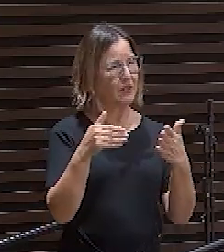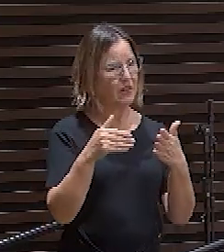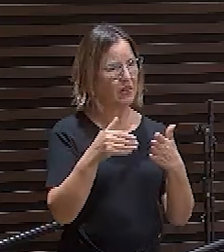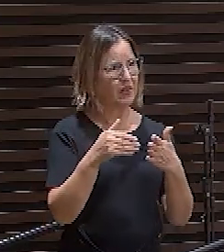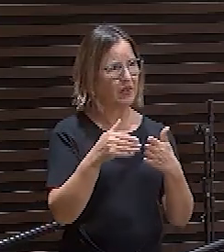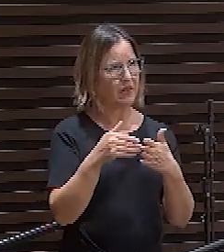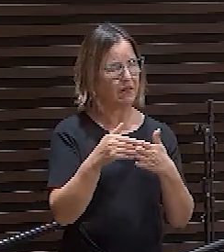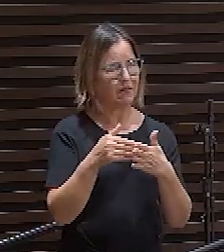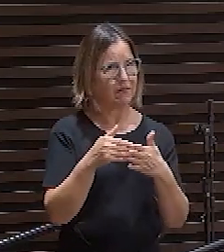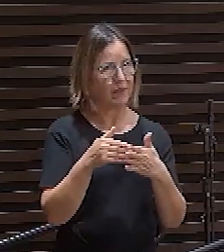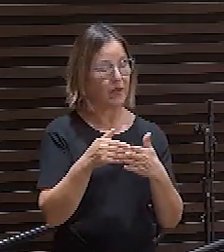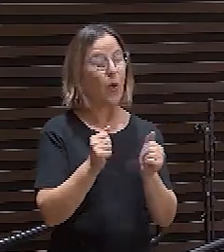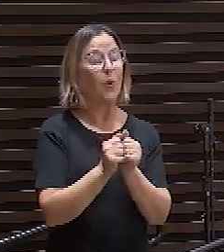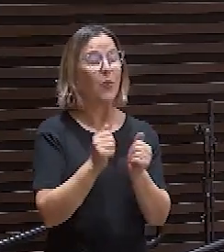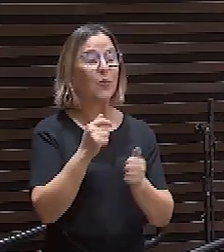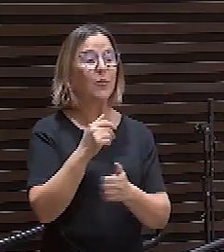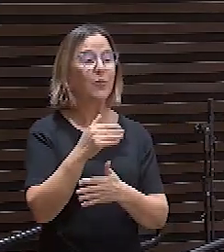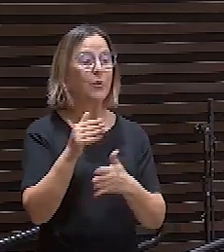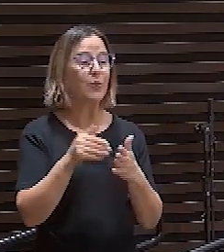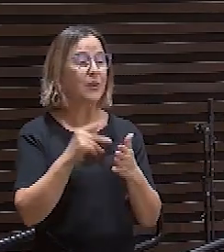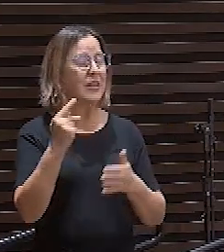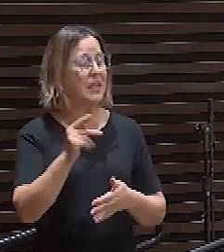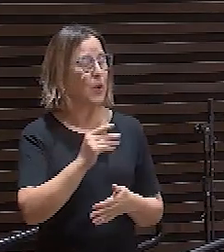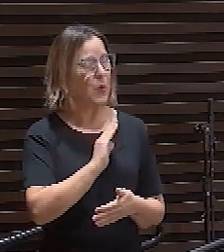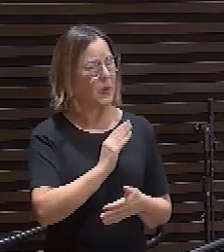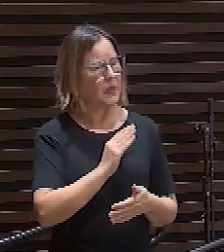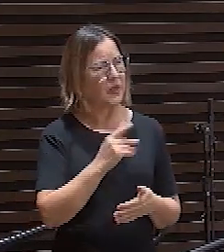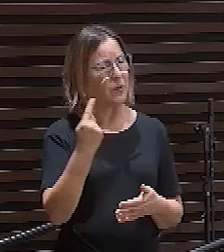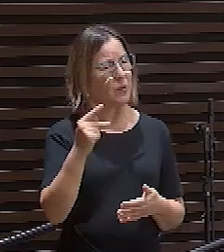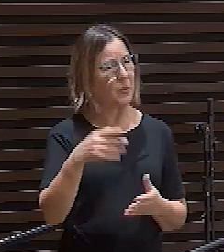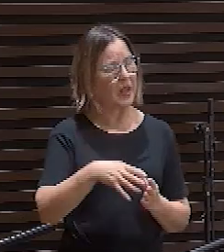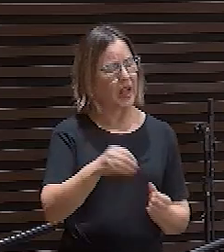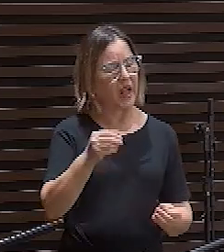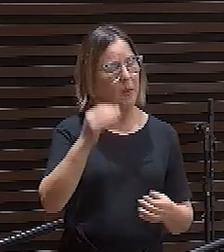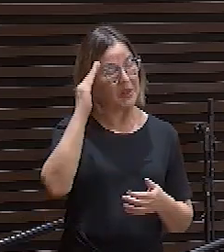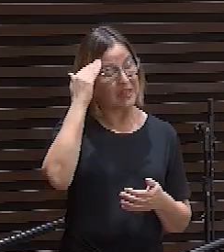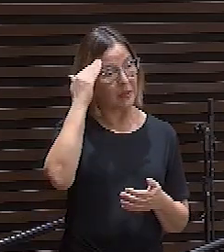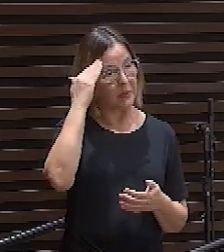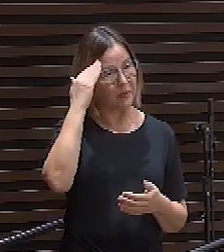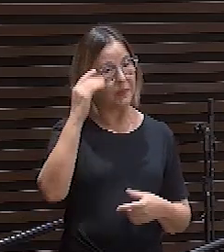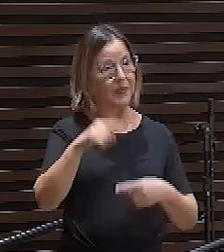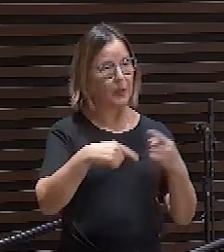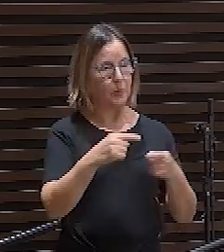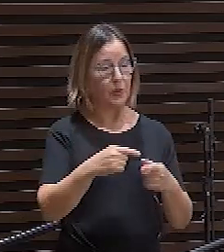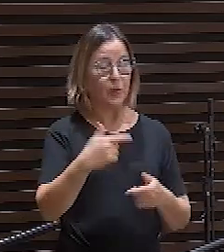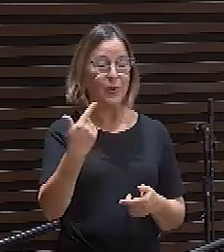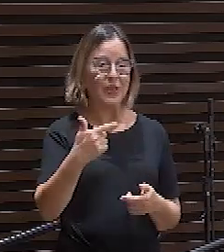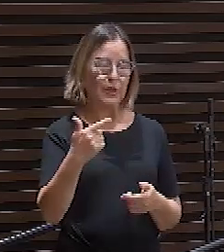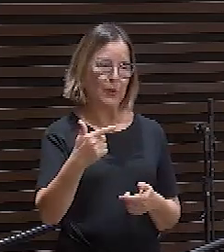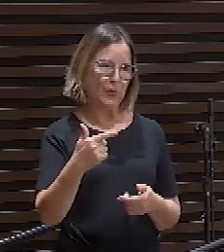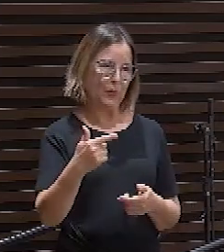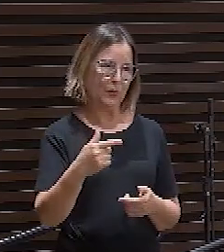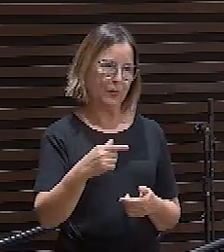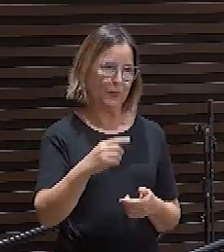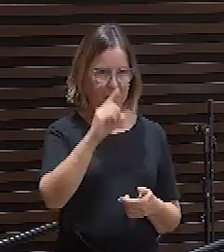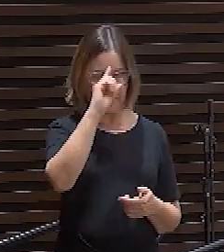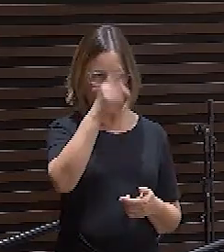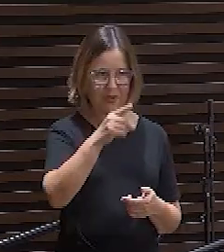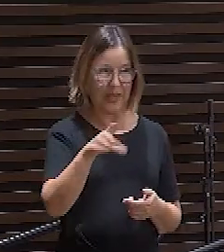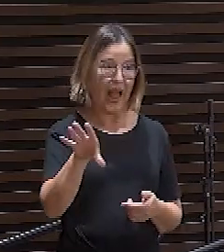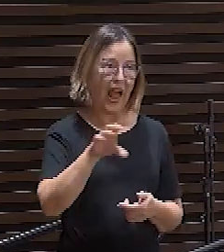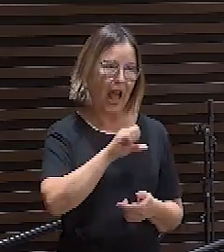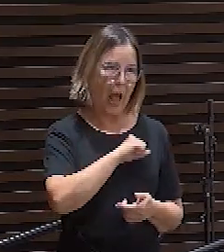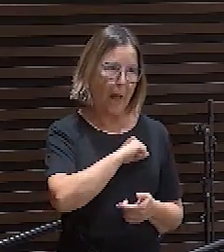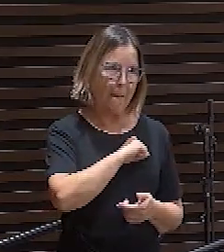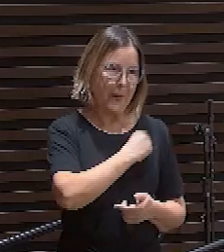com todo o teu coração, tua alma, teu entendimento. Depois, o segundo, amar ao próximo